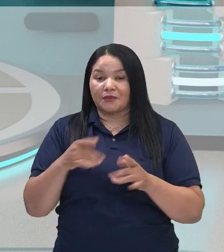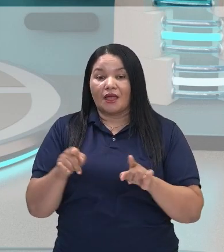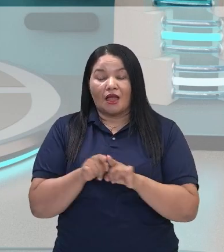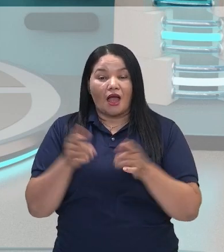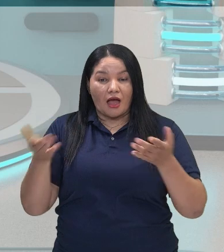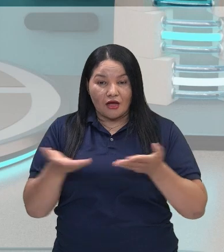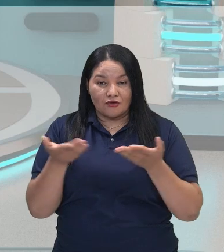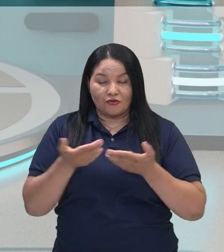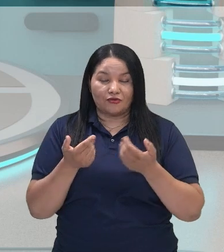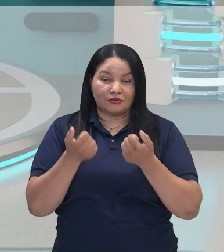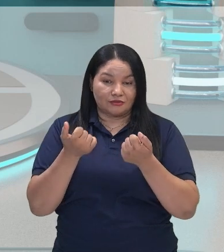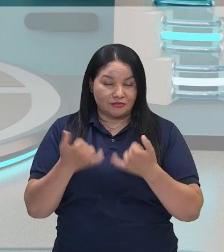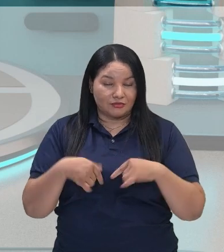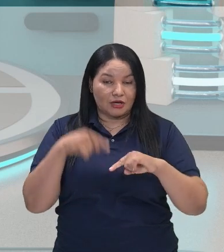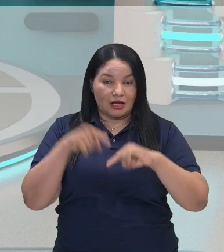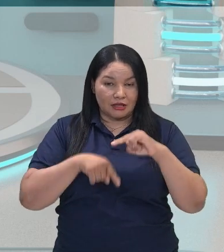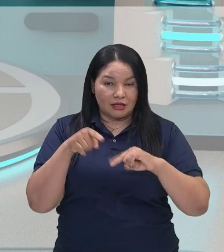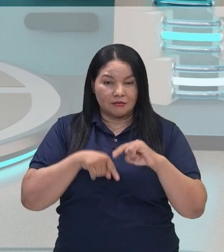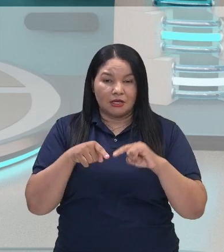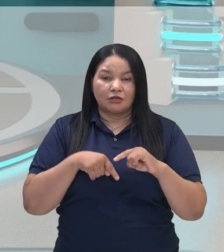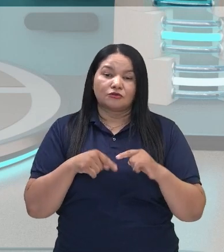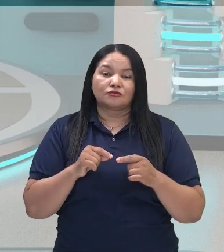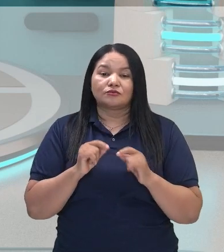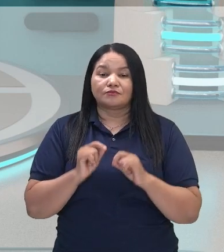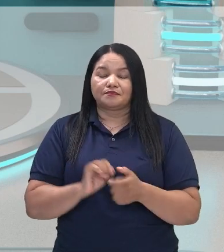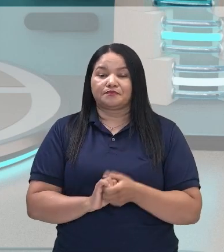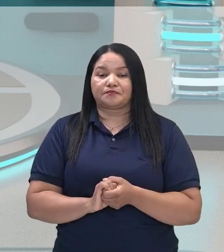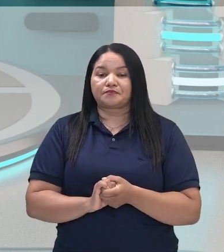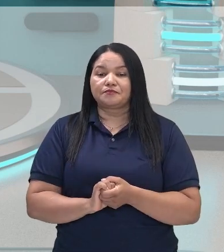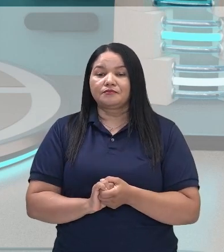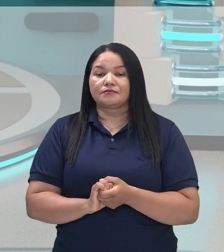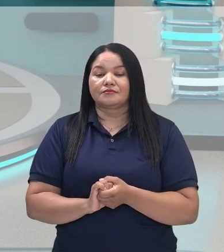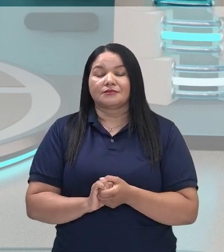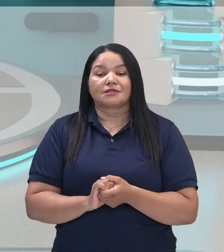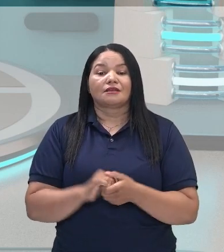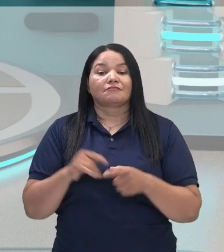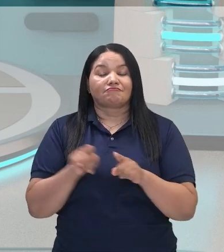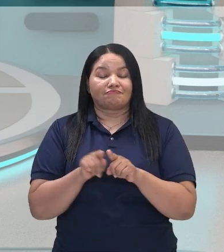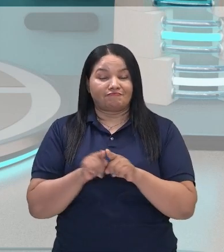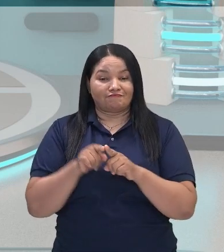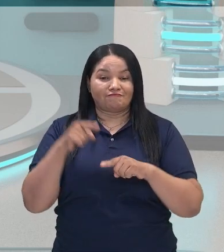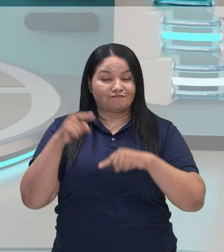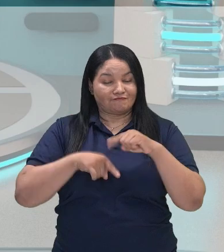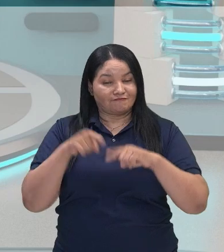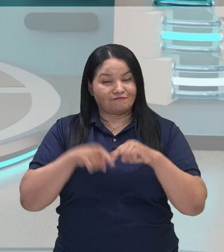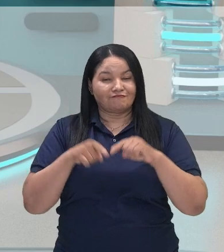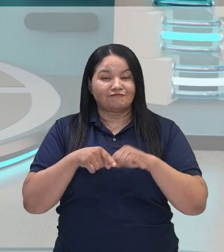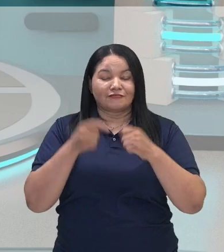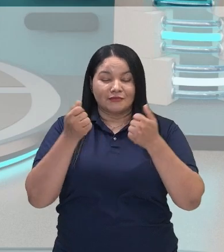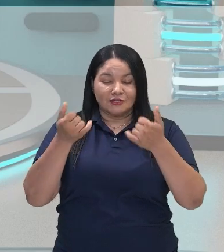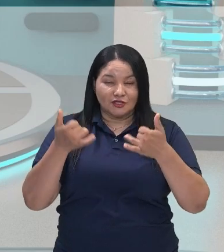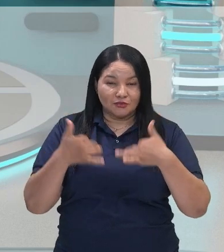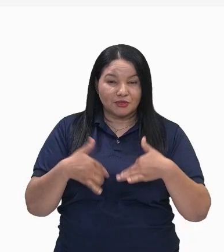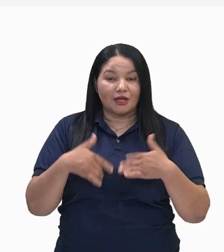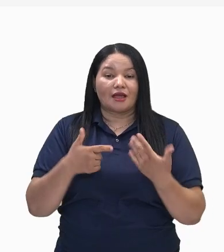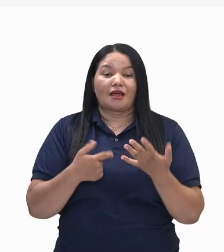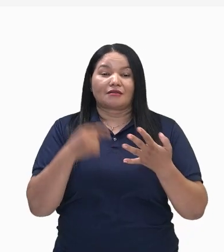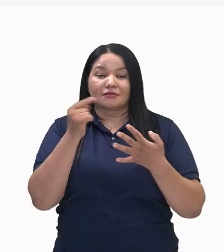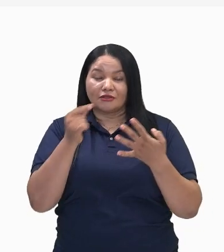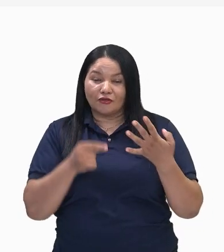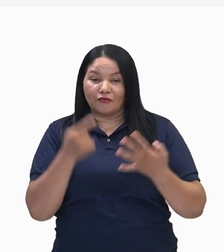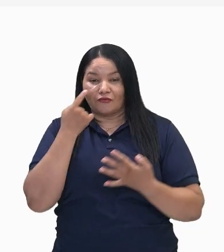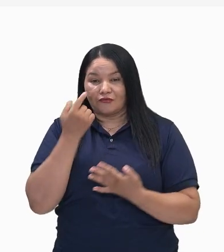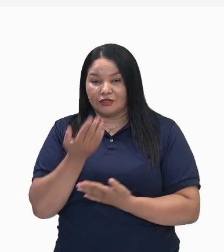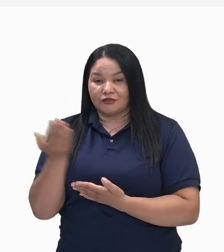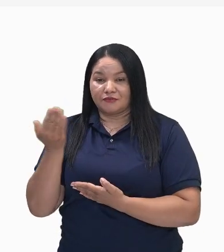falar agora sobre os elementos da composição, quer dizer, vamos retomar, né, esses elementos da composição cênica. Vamos